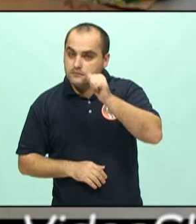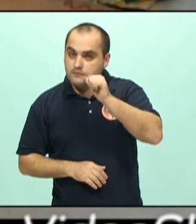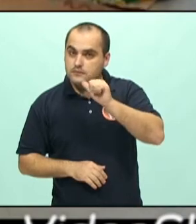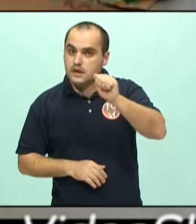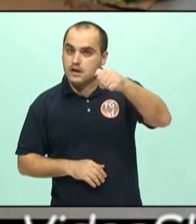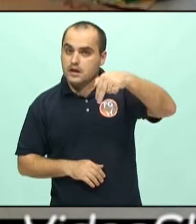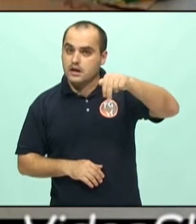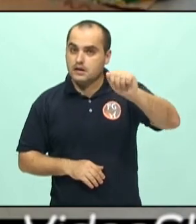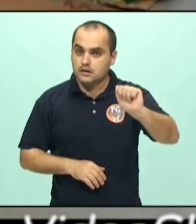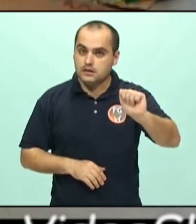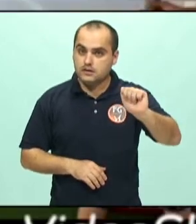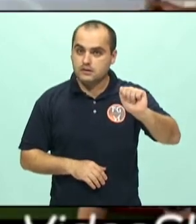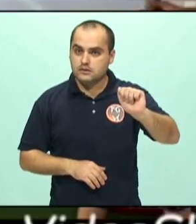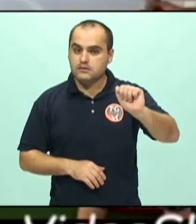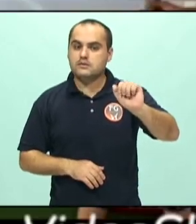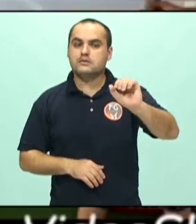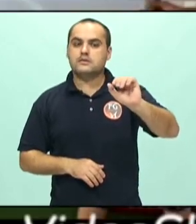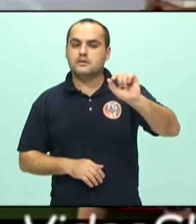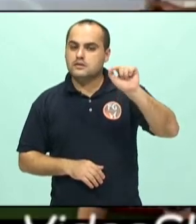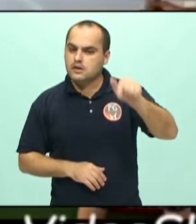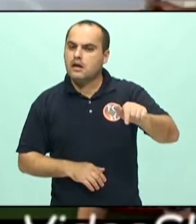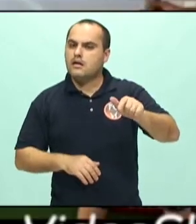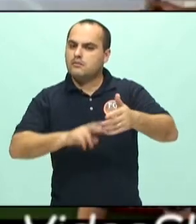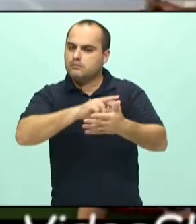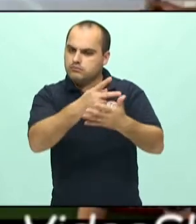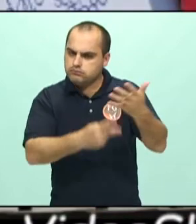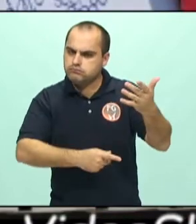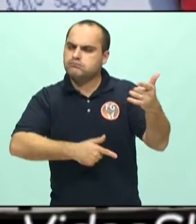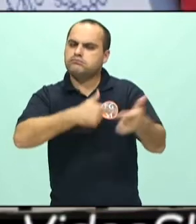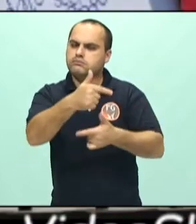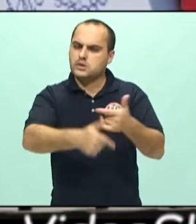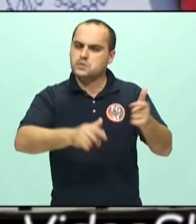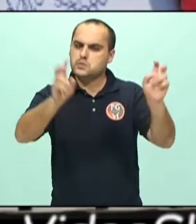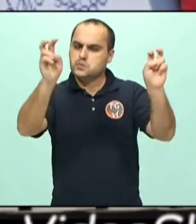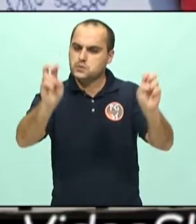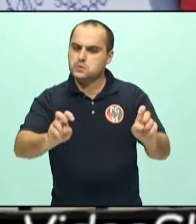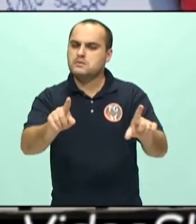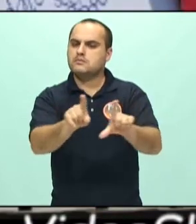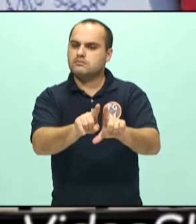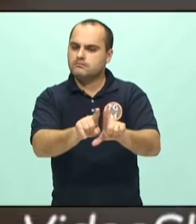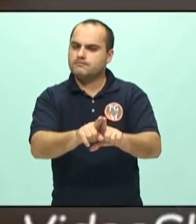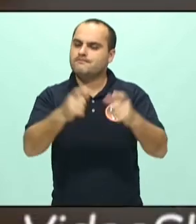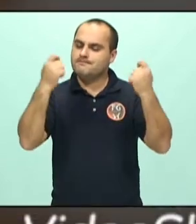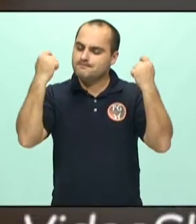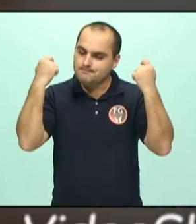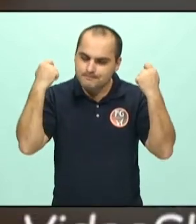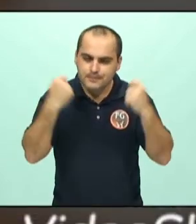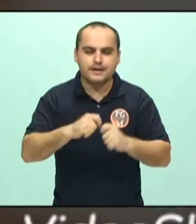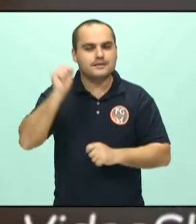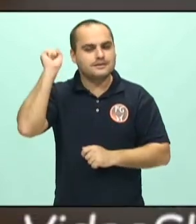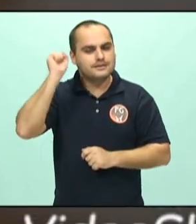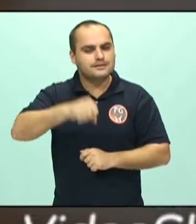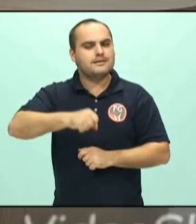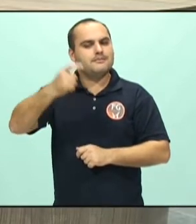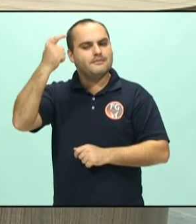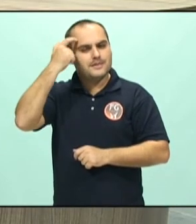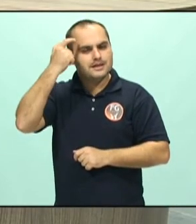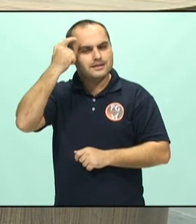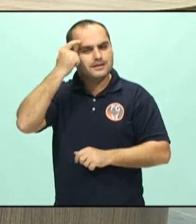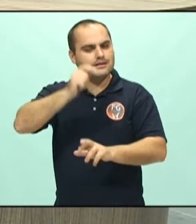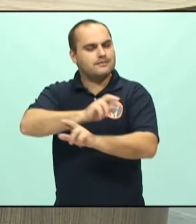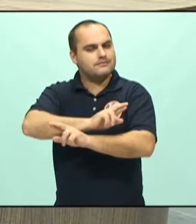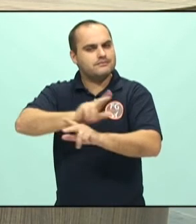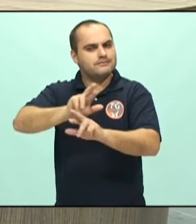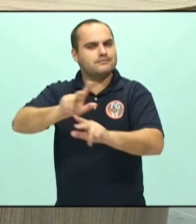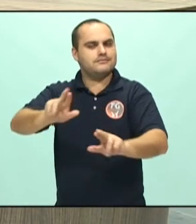Ana Cristina César, uma das poetas que nós trabalhamos também. Então, assim, é preciso, sim, fazer essa reflexão desde